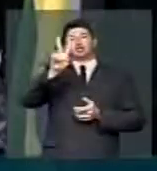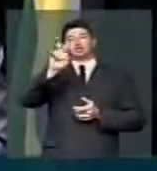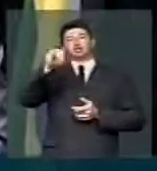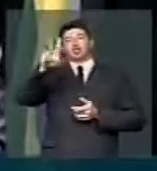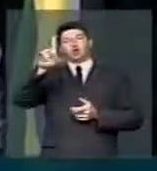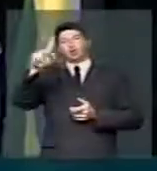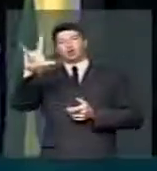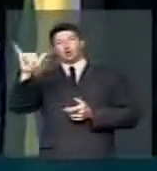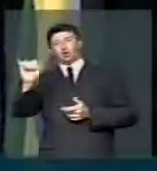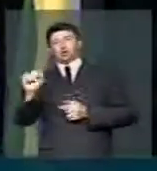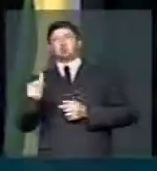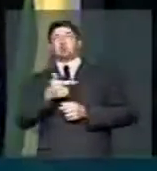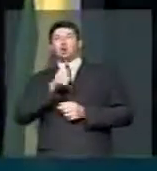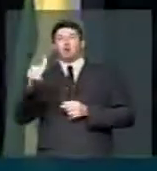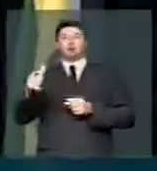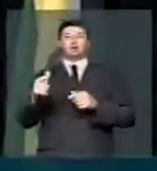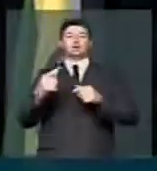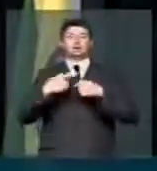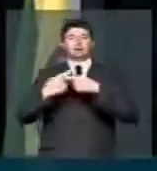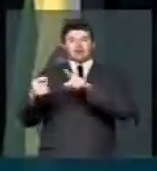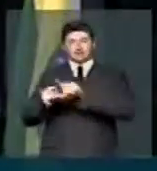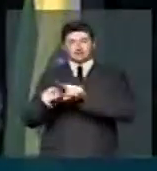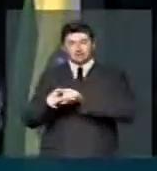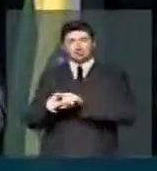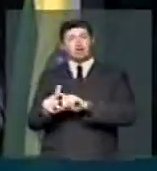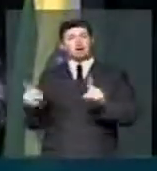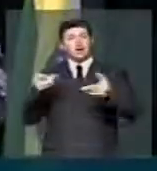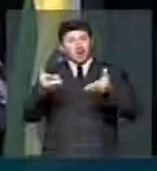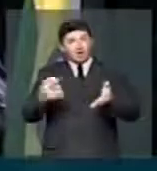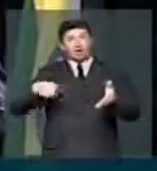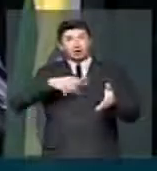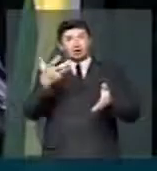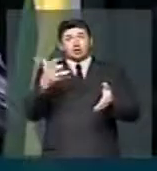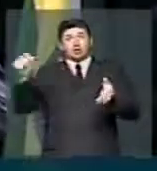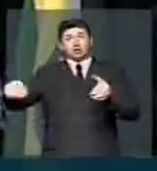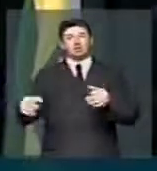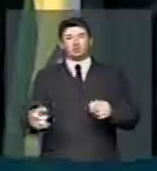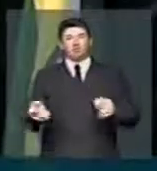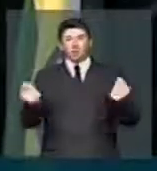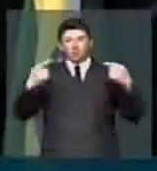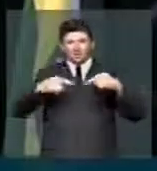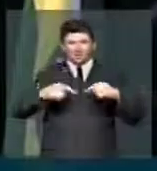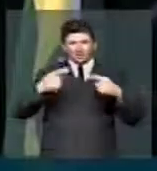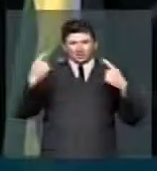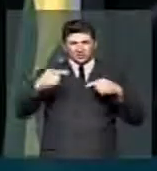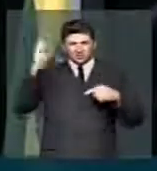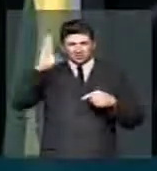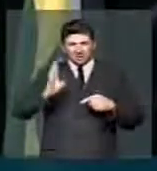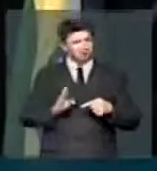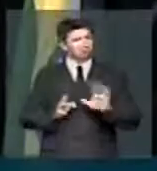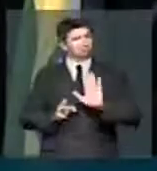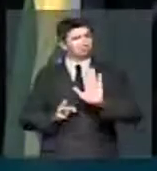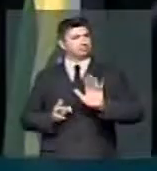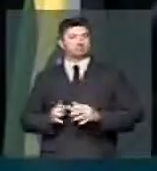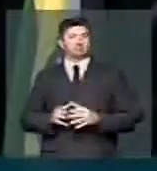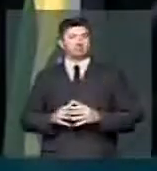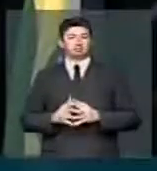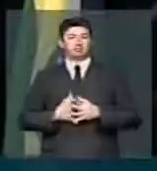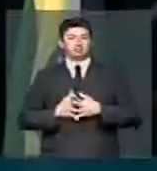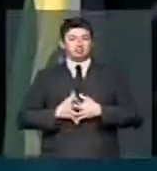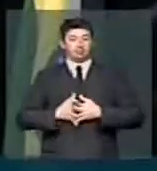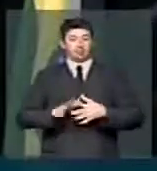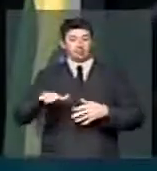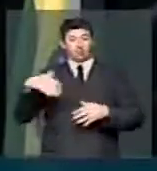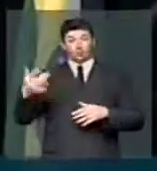cidades do interior de Minas, mas é isto que nós queremos. Nós não fazemos oposição ao país. Mesmo quando trazemos